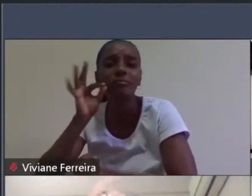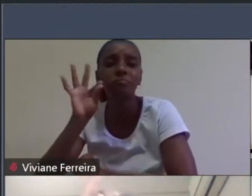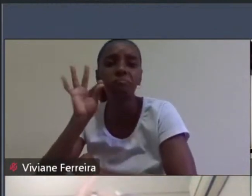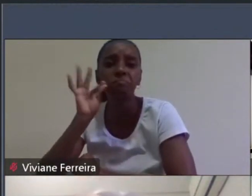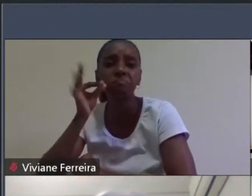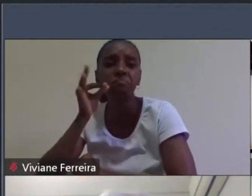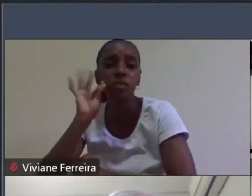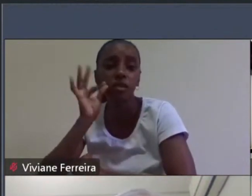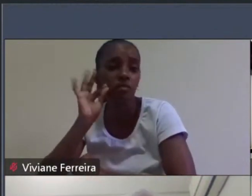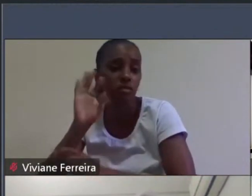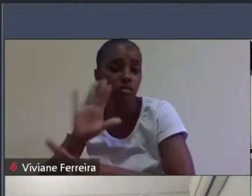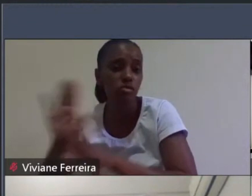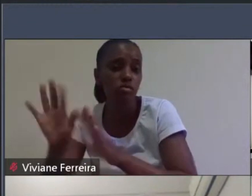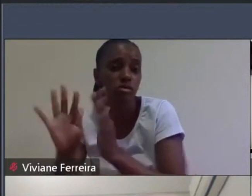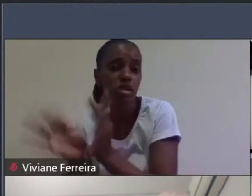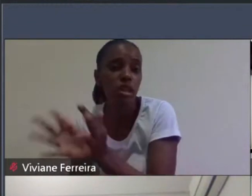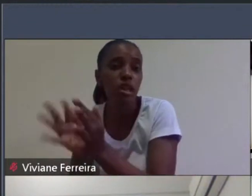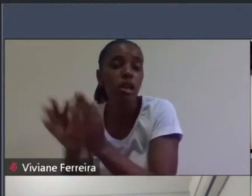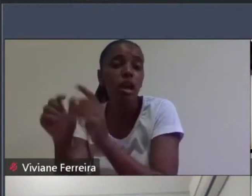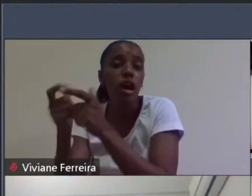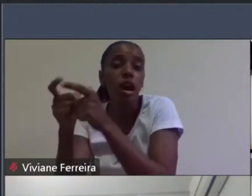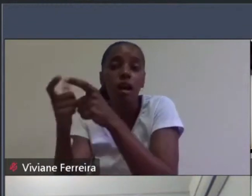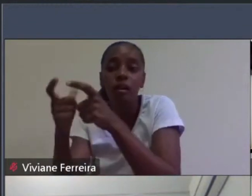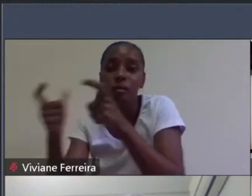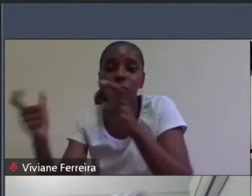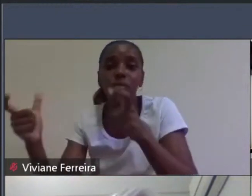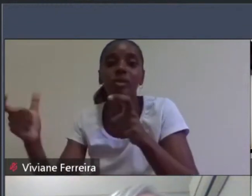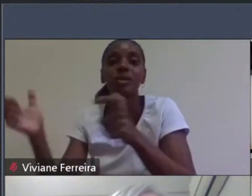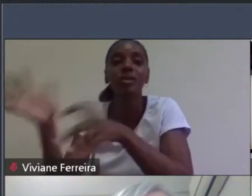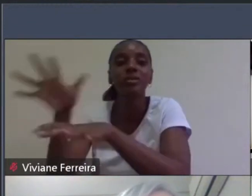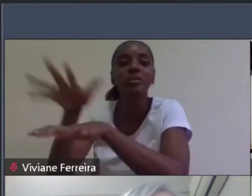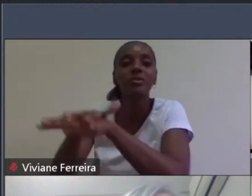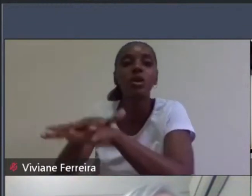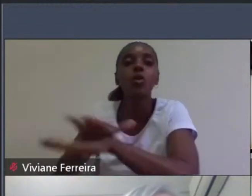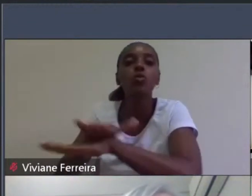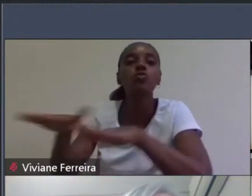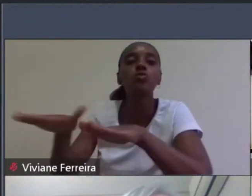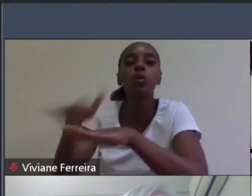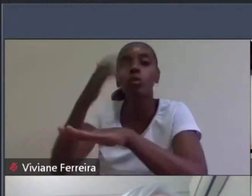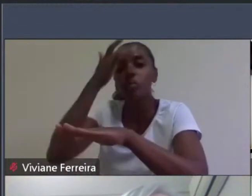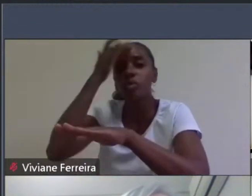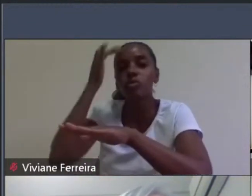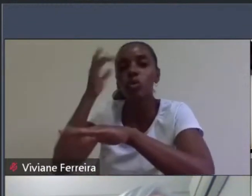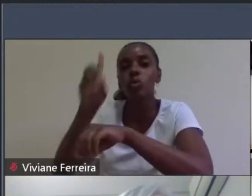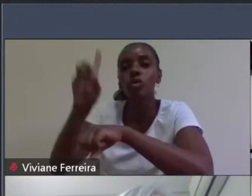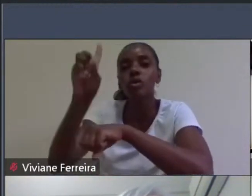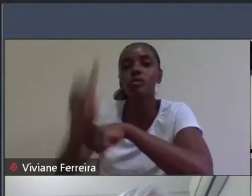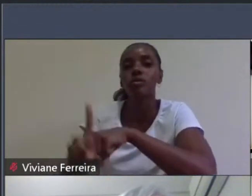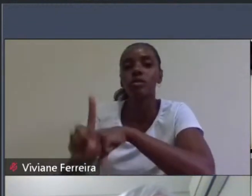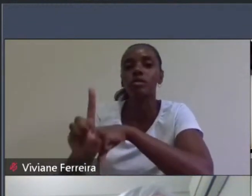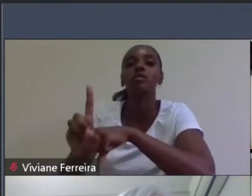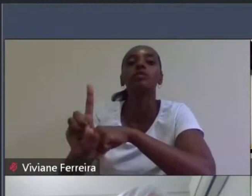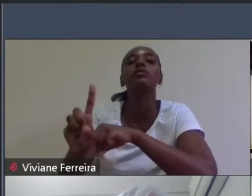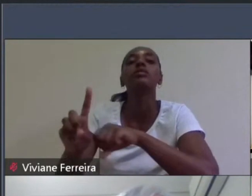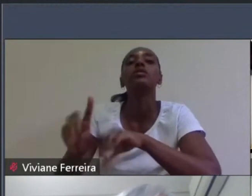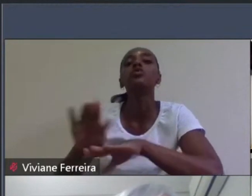amplia a inclusão, não só para as pessoas com deficiência, mas também para as